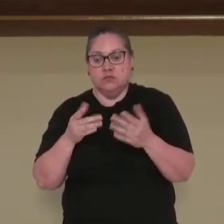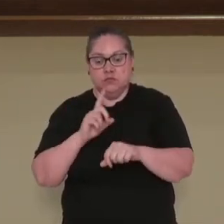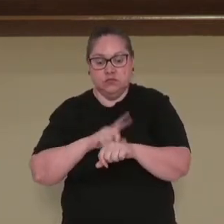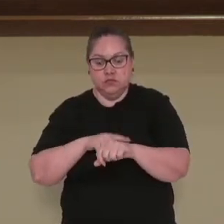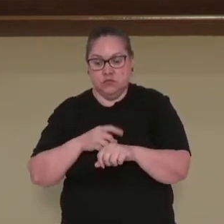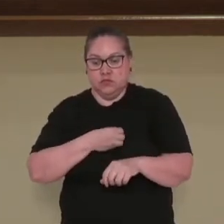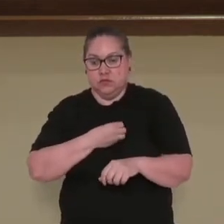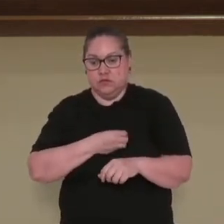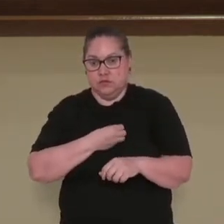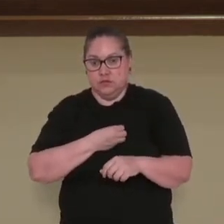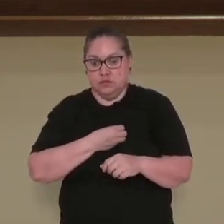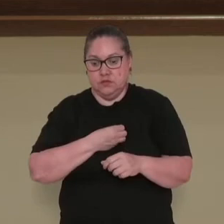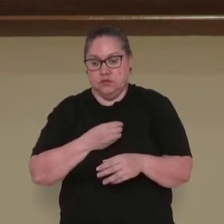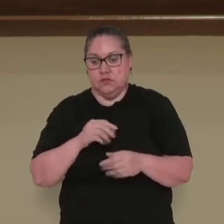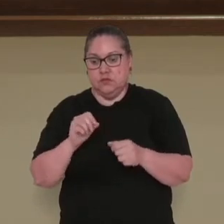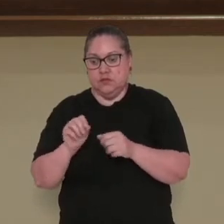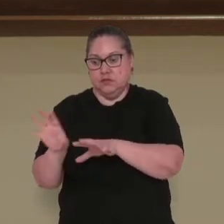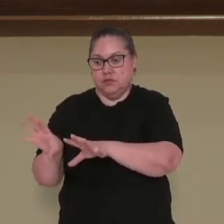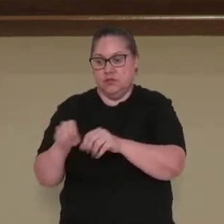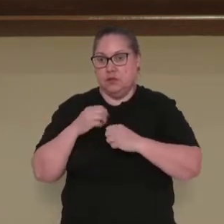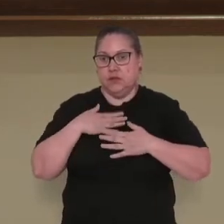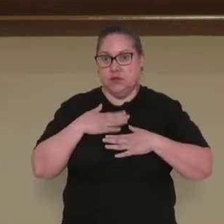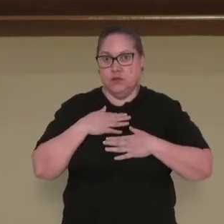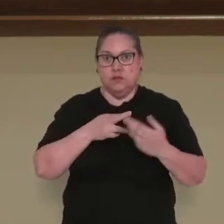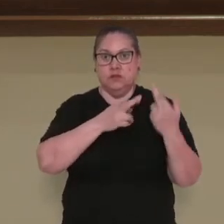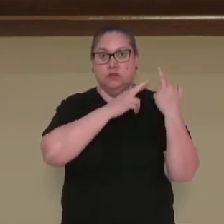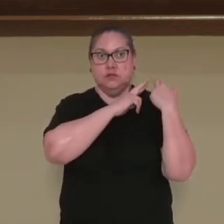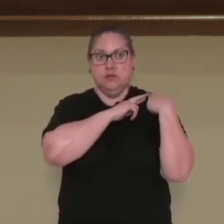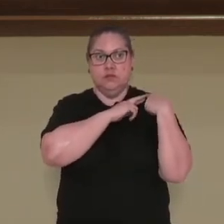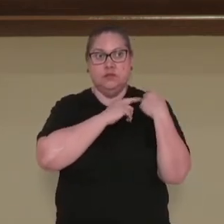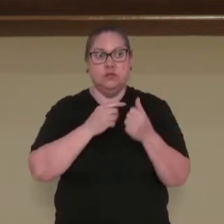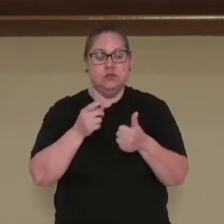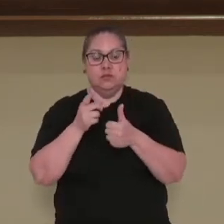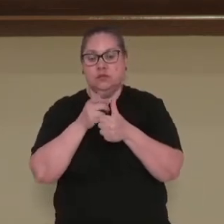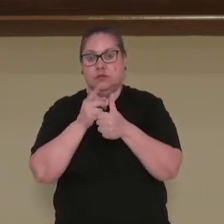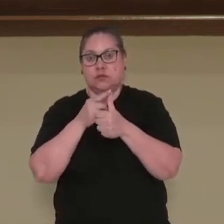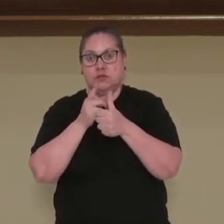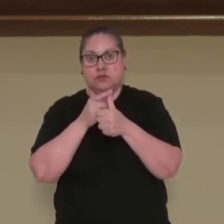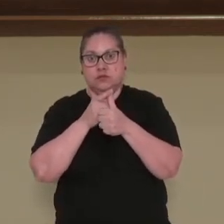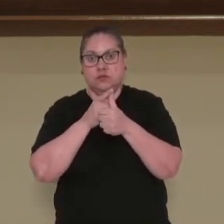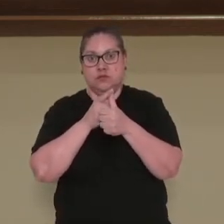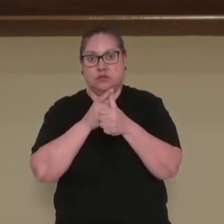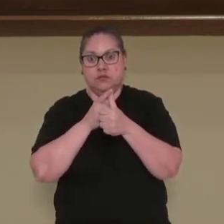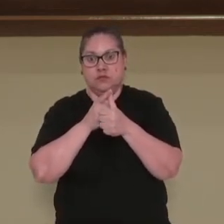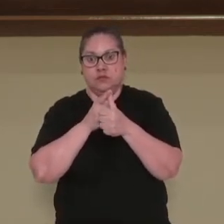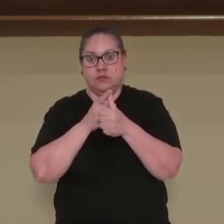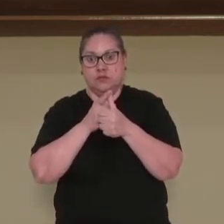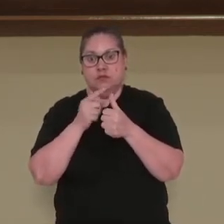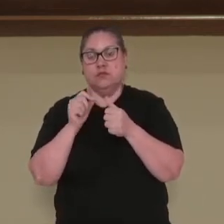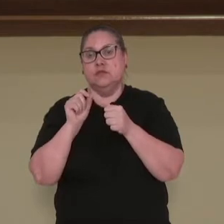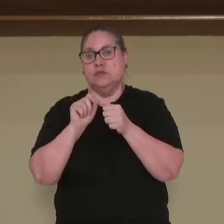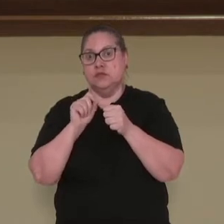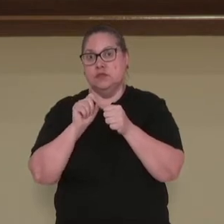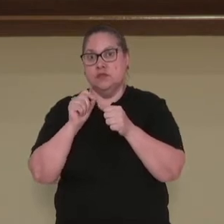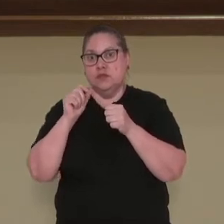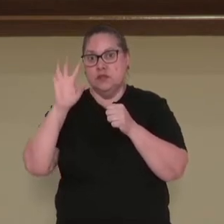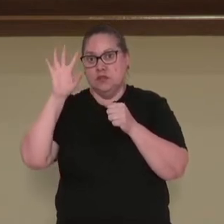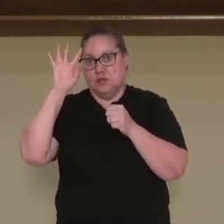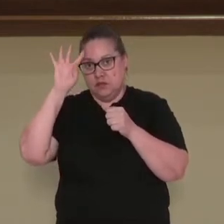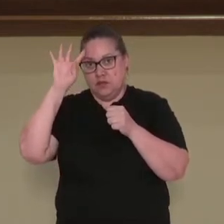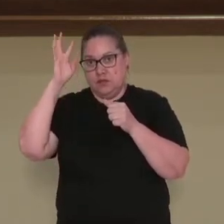finalizar, vamos de 10 atitudes responsáveis, né? De novo, dicas, estamos falando como ser